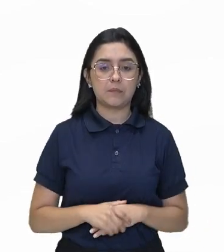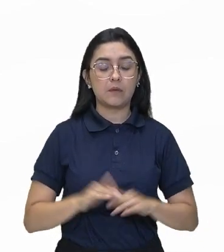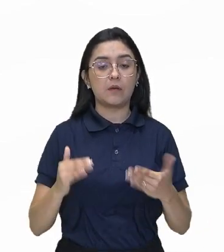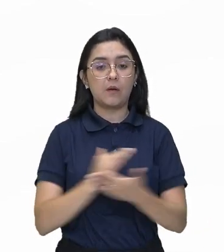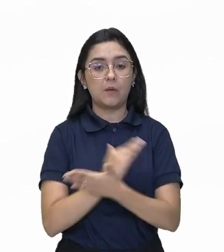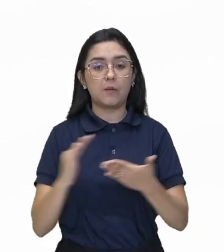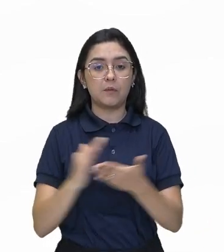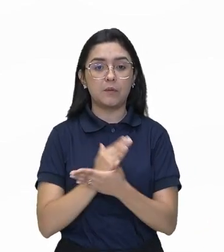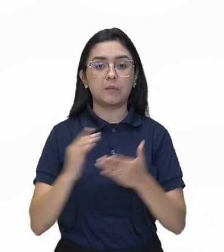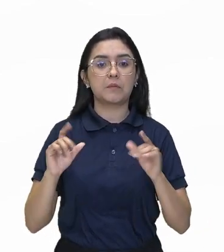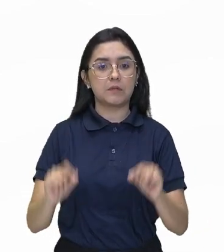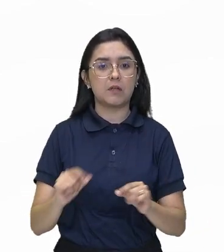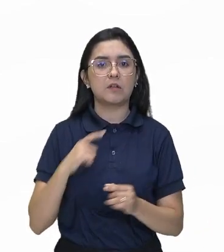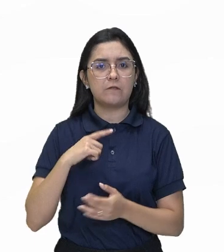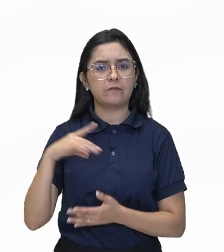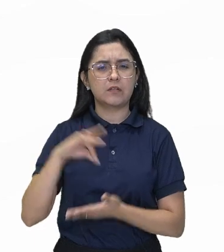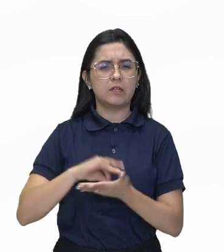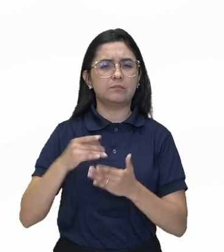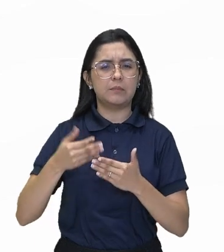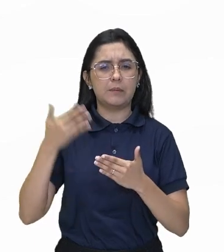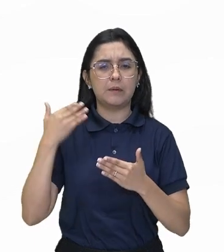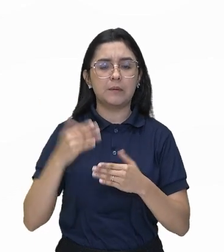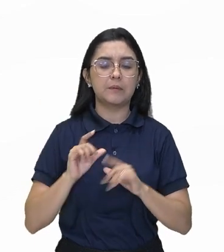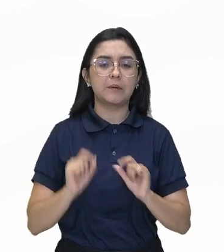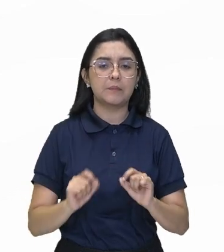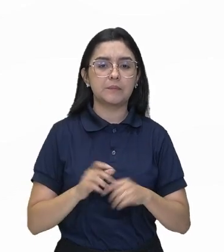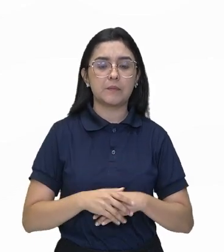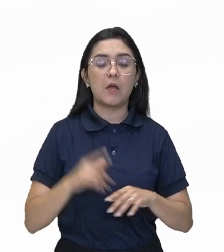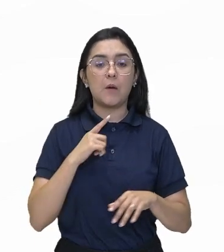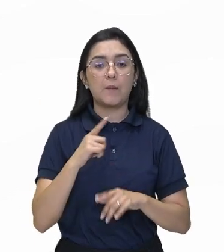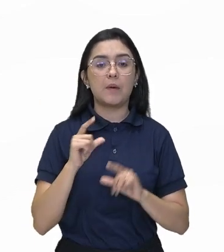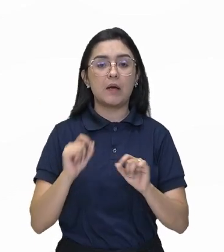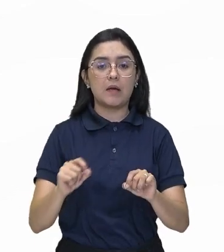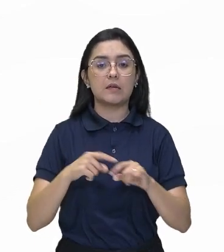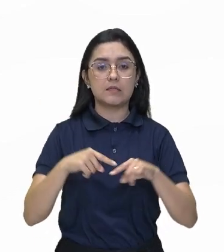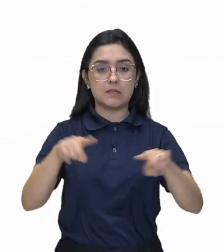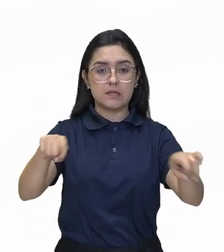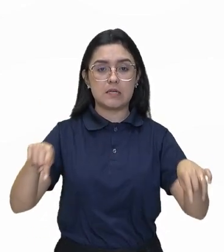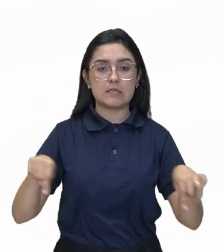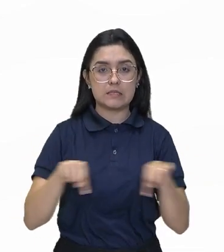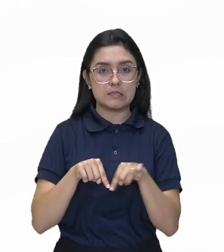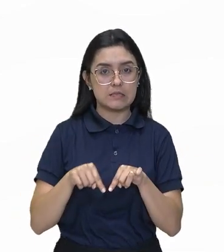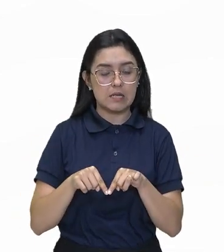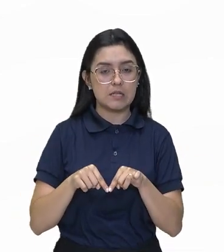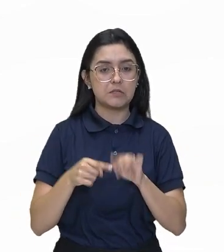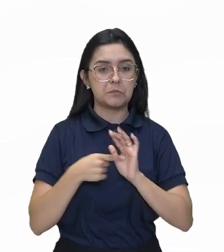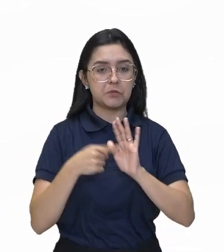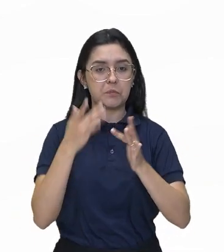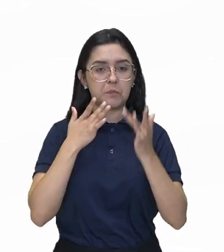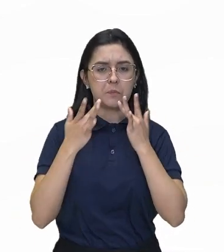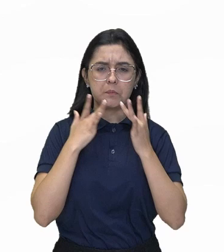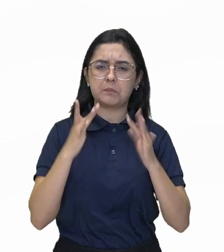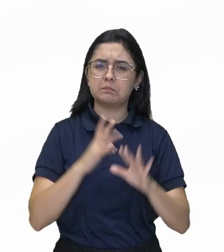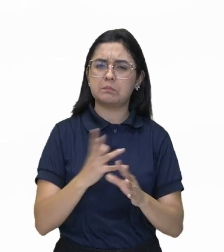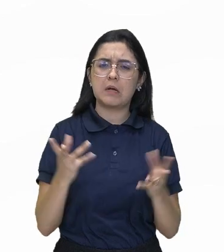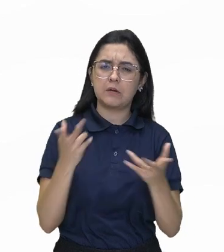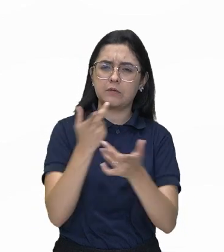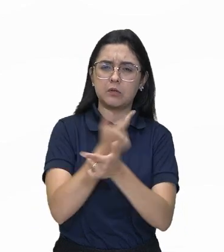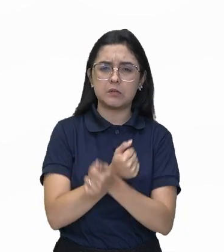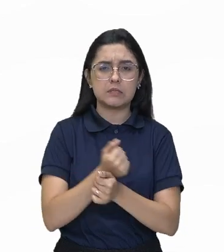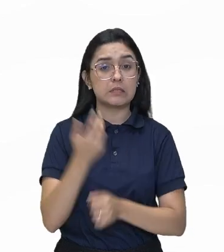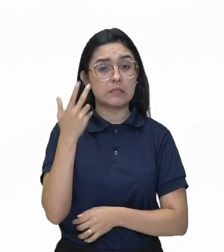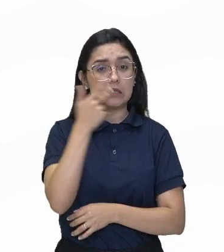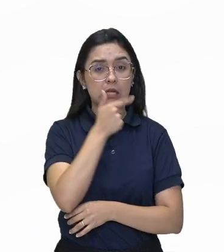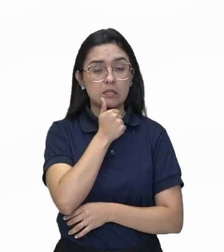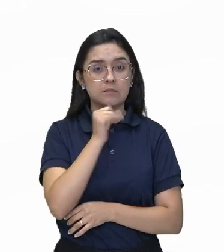à questão original. É uma sala de espetáculo lindíssima, quem já teve o prazer de conhecer, de visitar